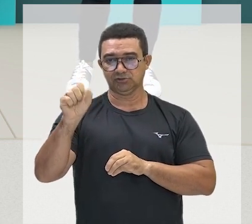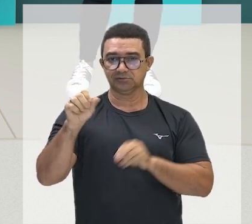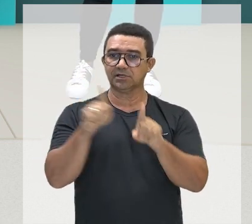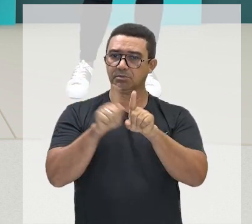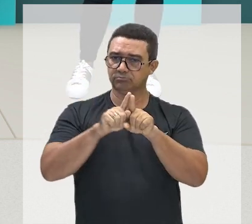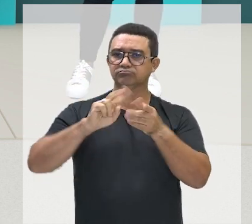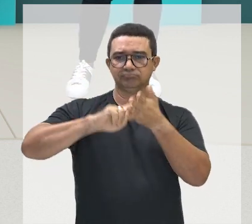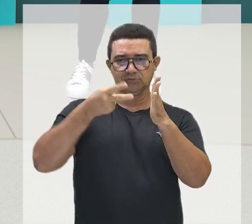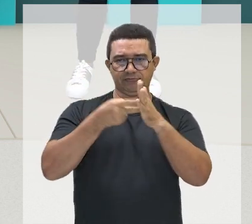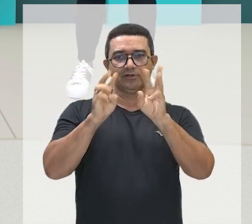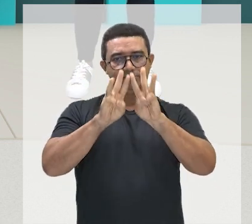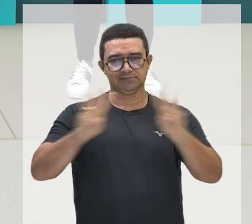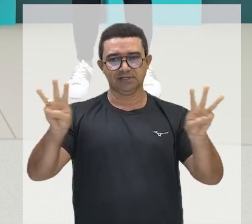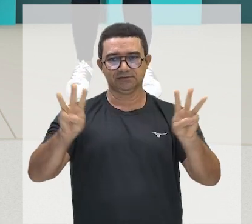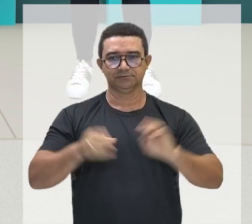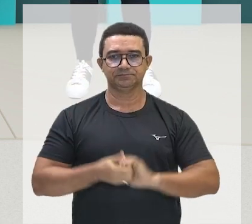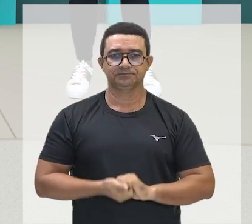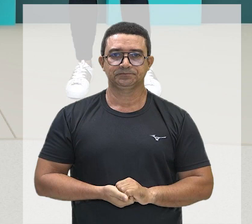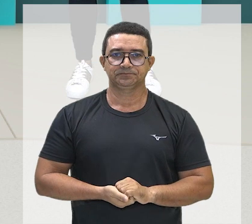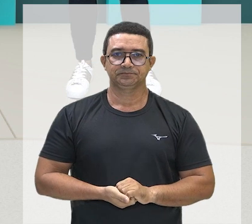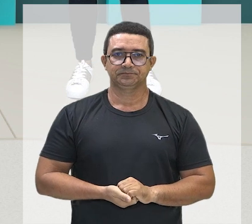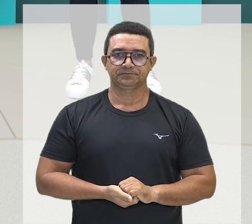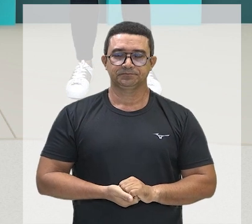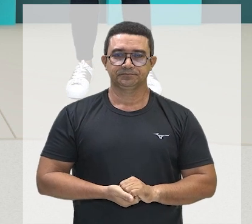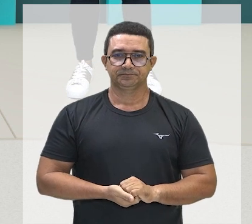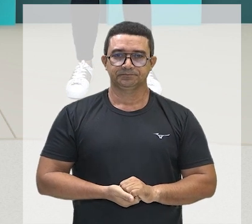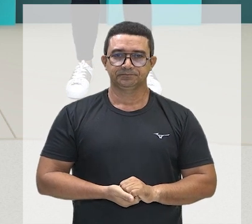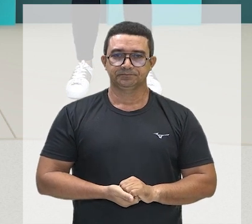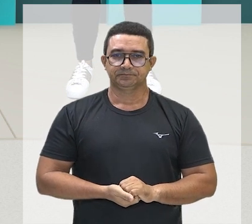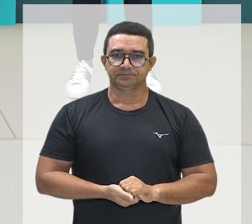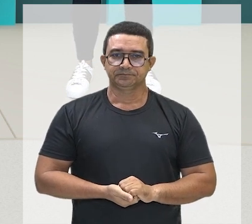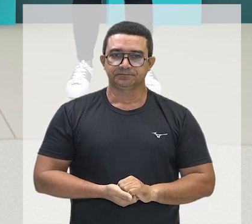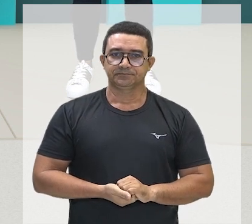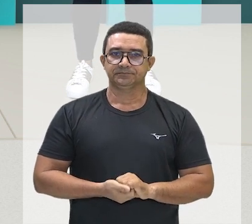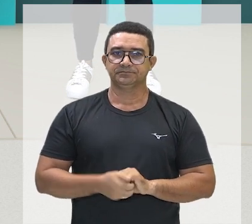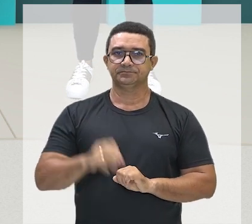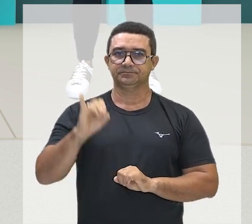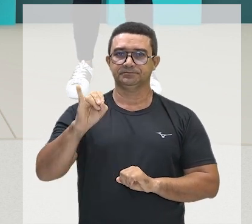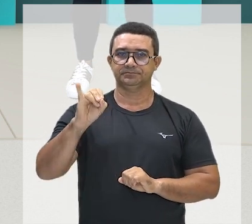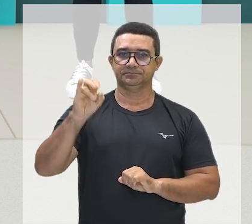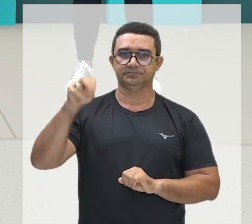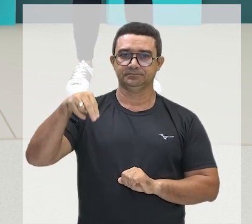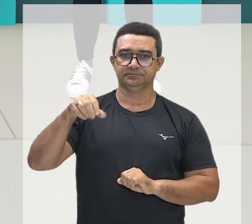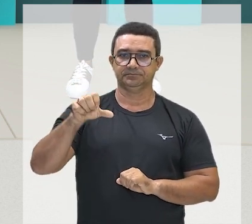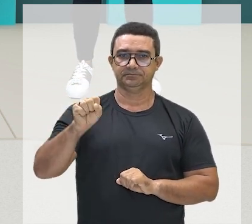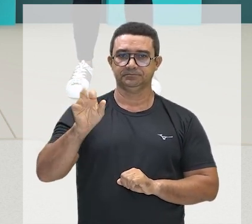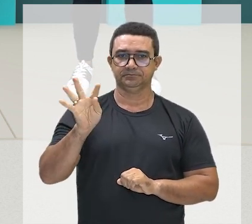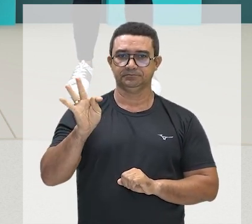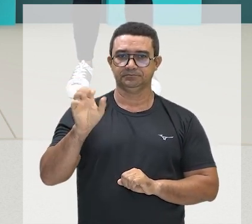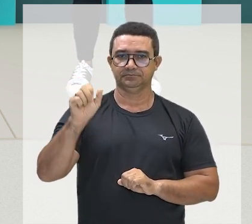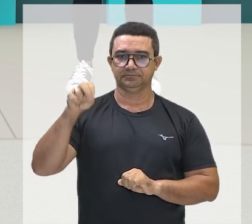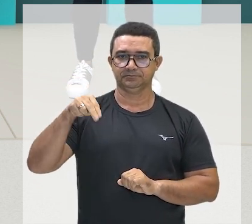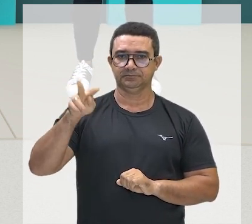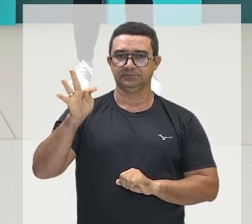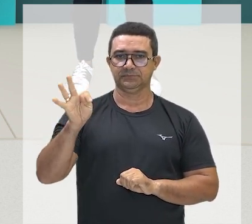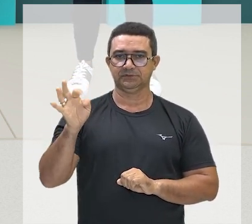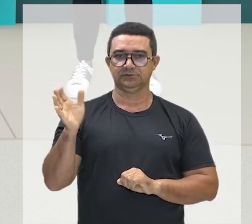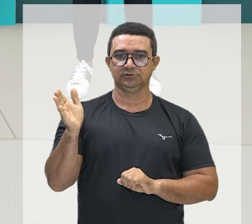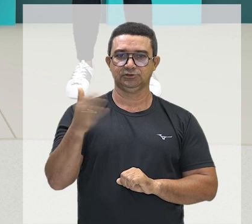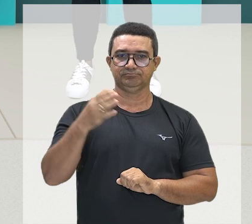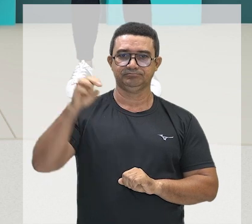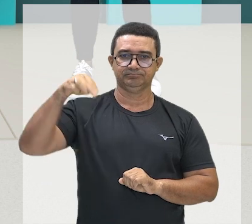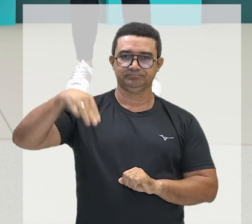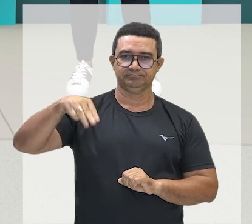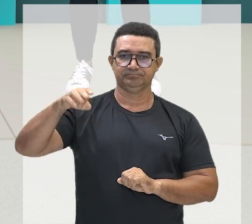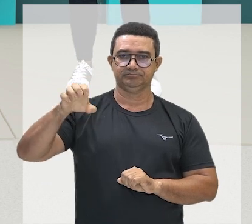adiante aqui. Instant messaging, aquela expressão do direct, né, que a gente fala.